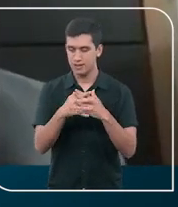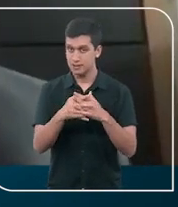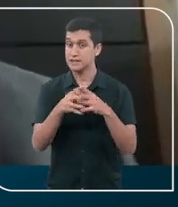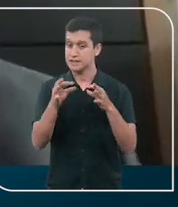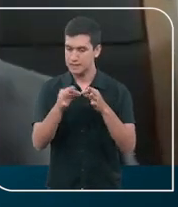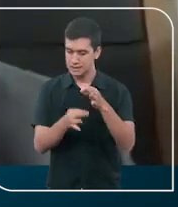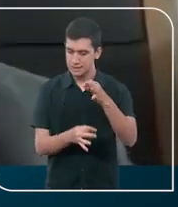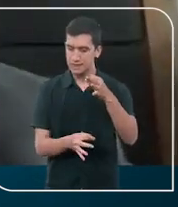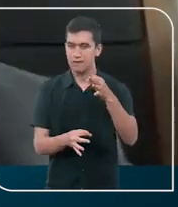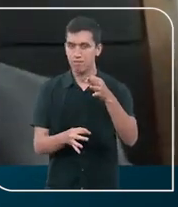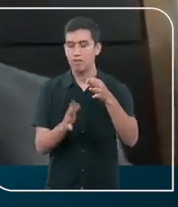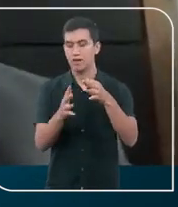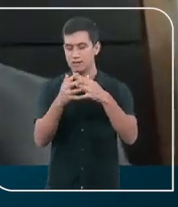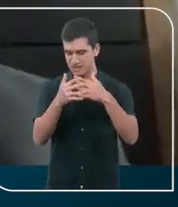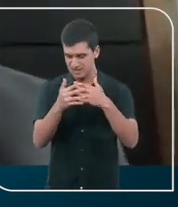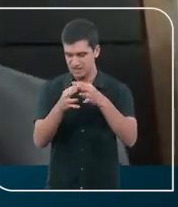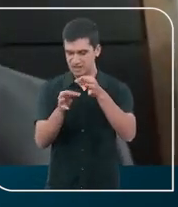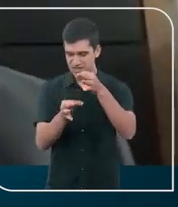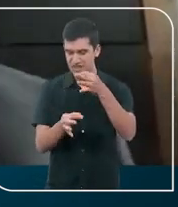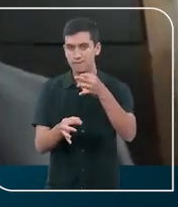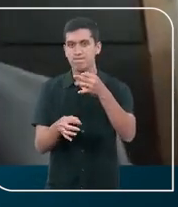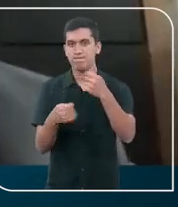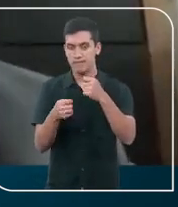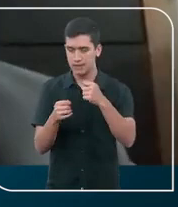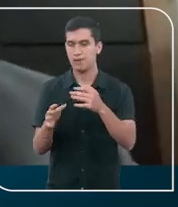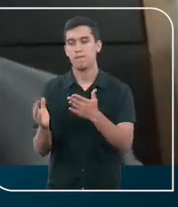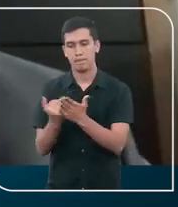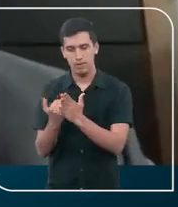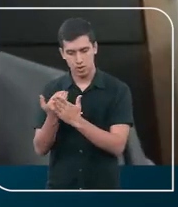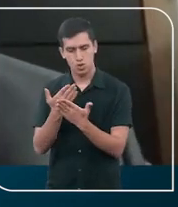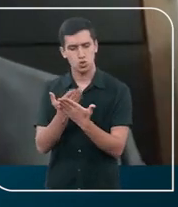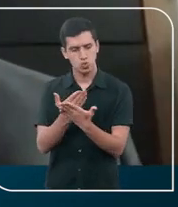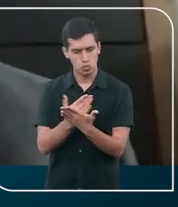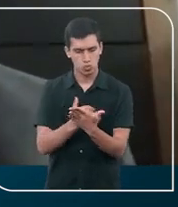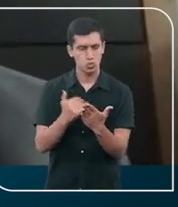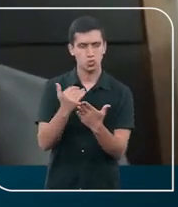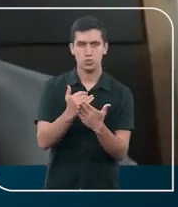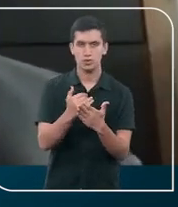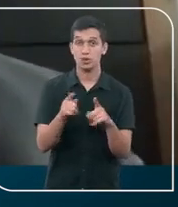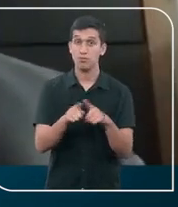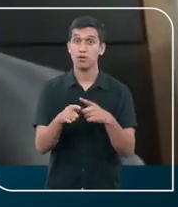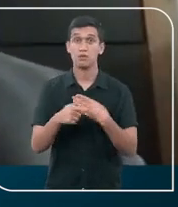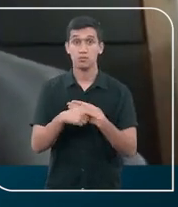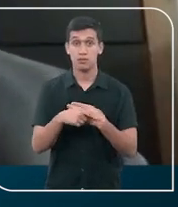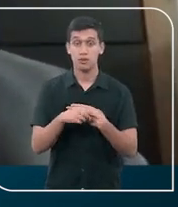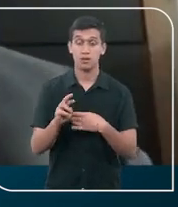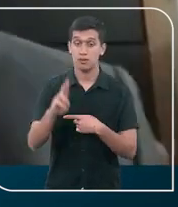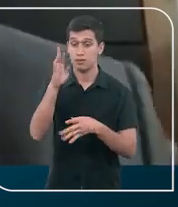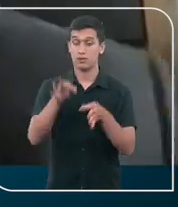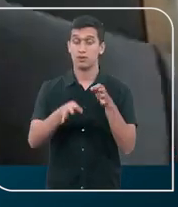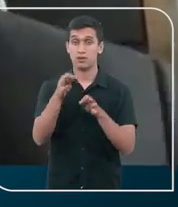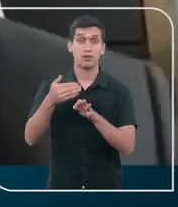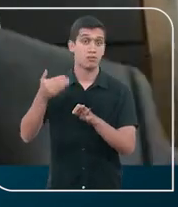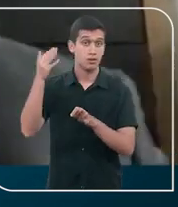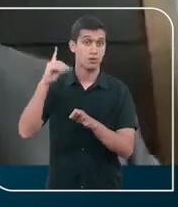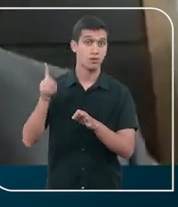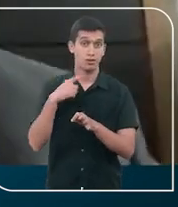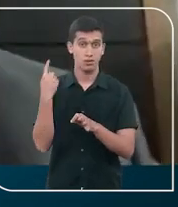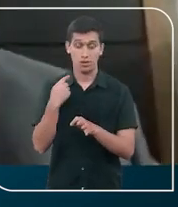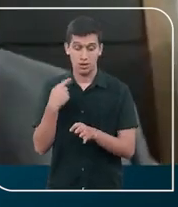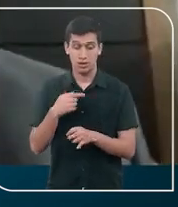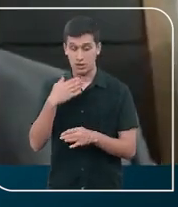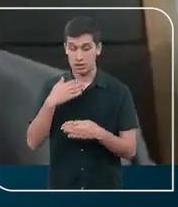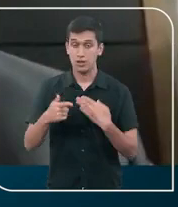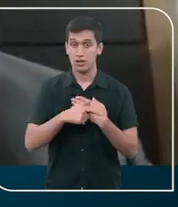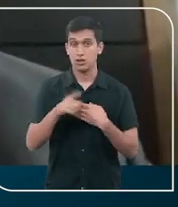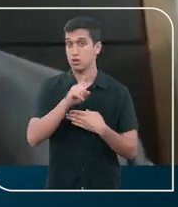se resolve com a atuação conjunta de uma ou mais ciências. E o jurista, o papel do jurista, antigamente nossa formação não era apenas em direito,